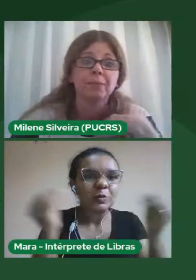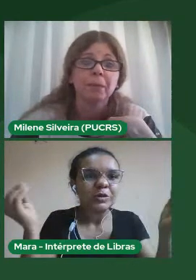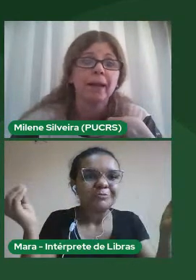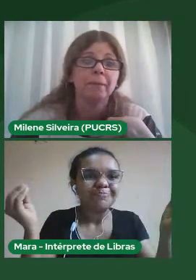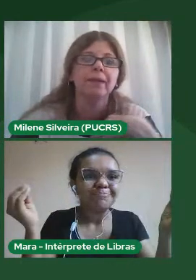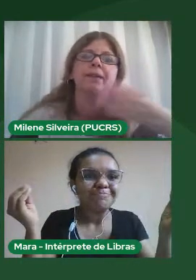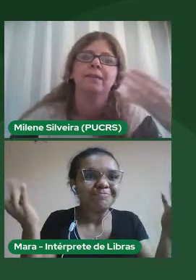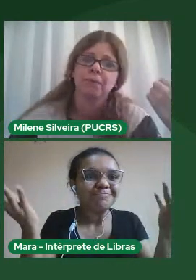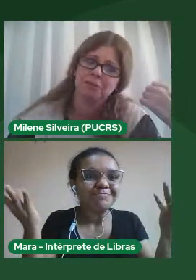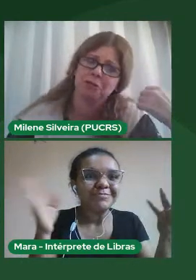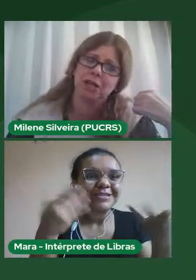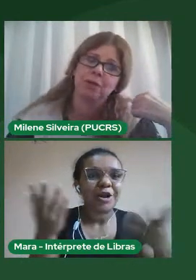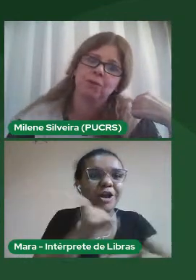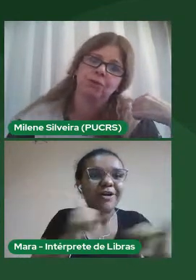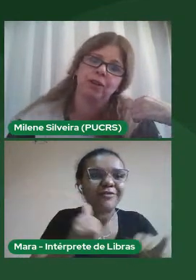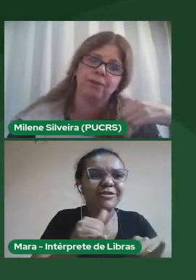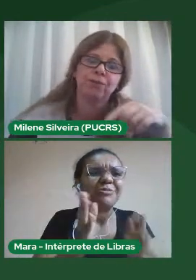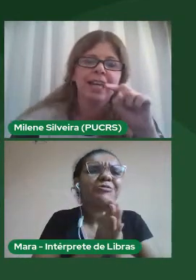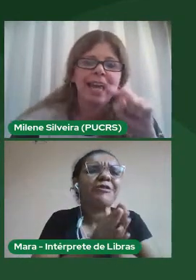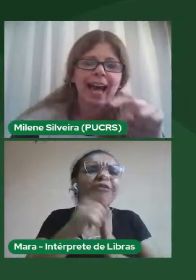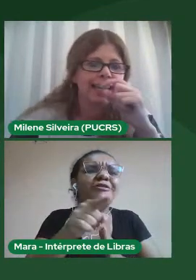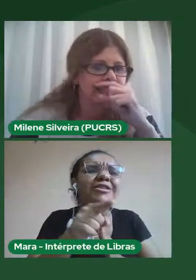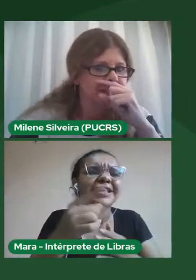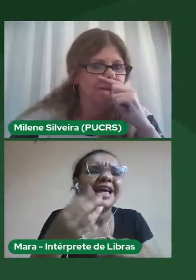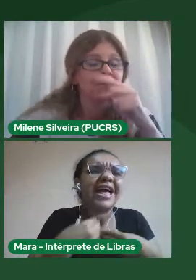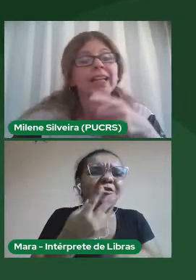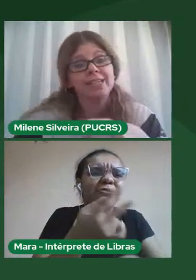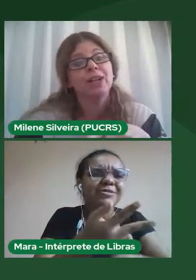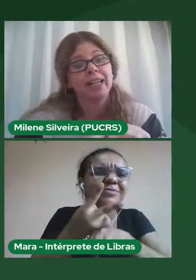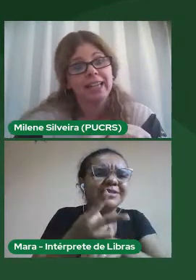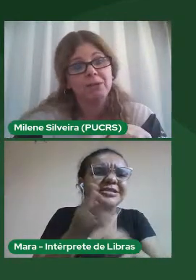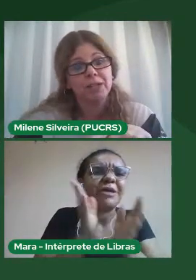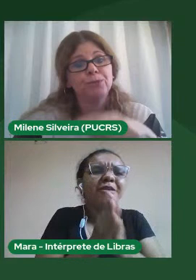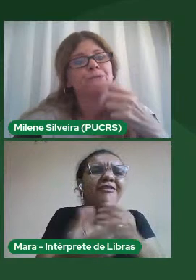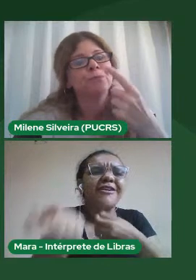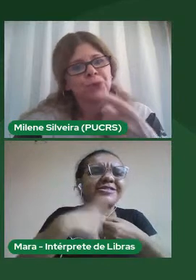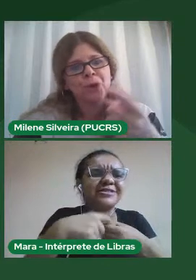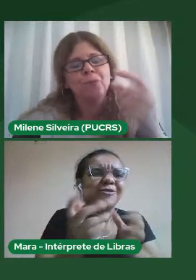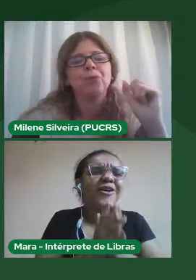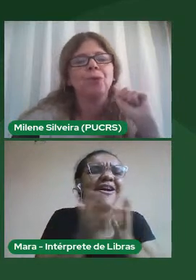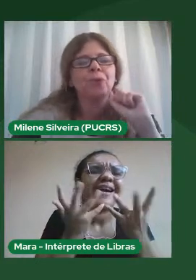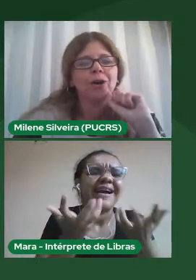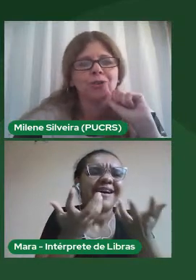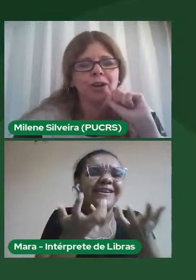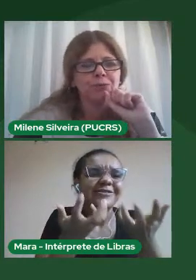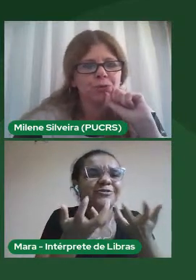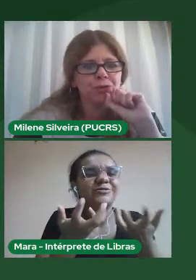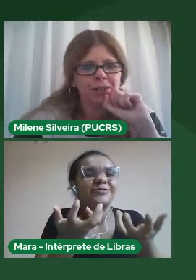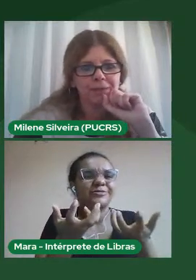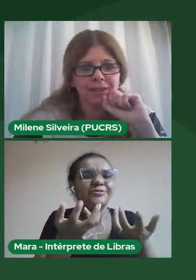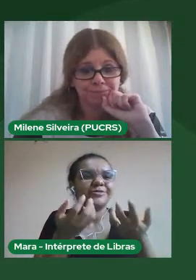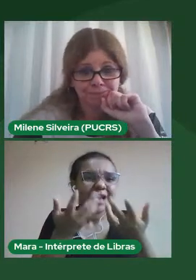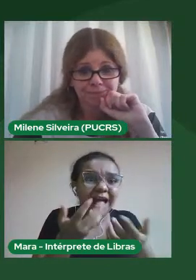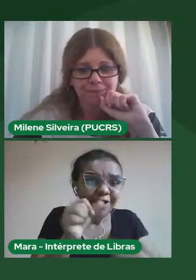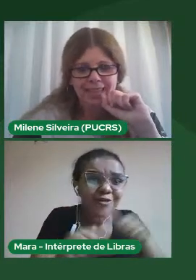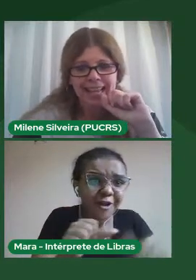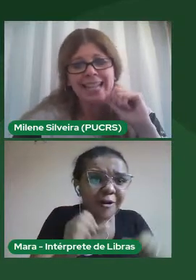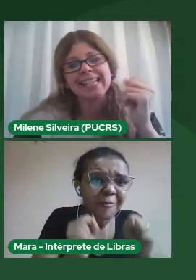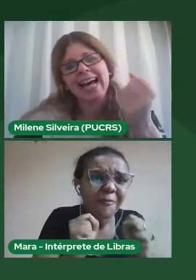livro até, não tem problema. Mas eu quero o meu autógrafo. Ali, esse eu carreguei o livro, para um autógrafo do